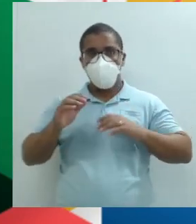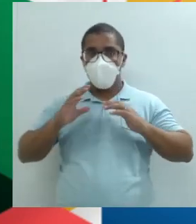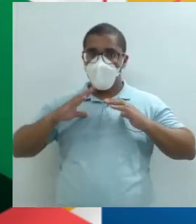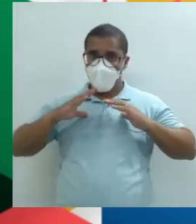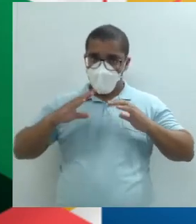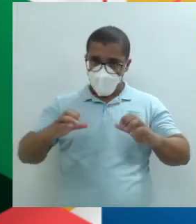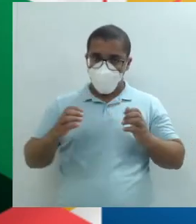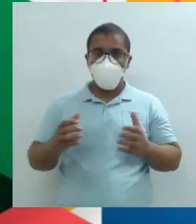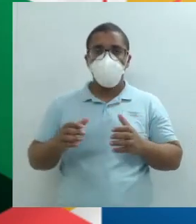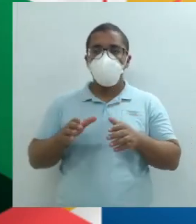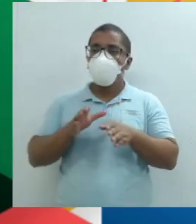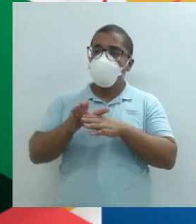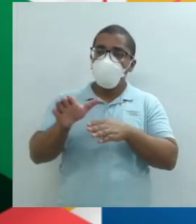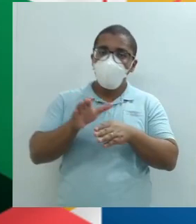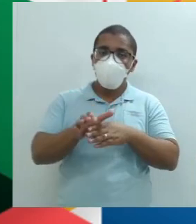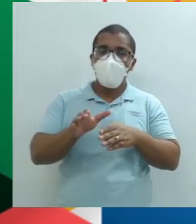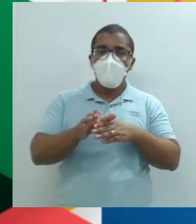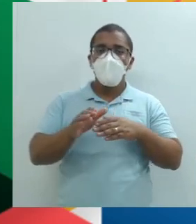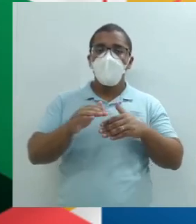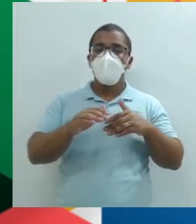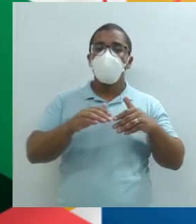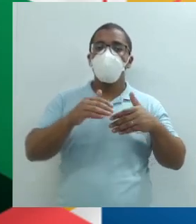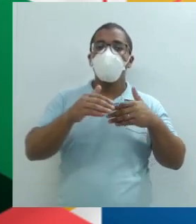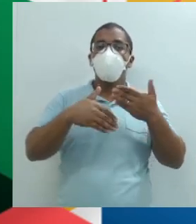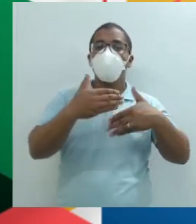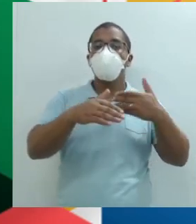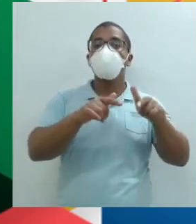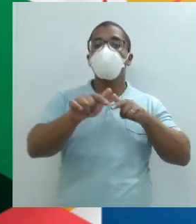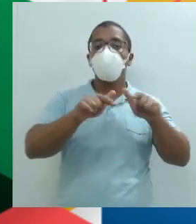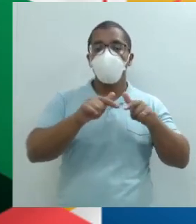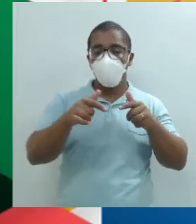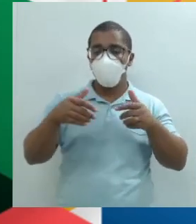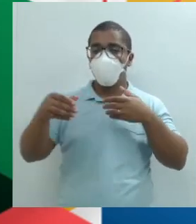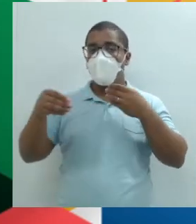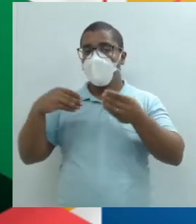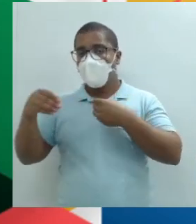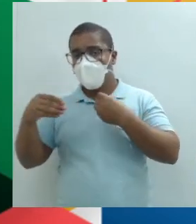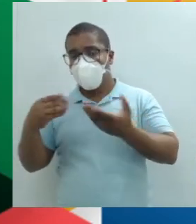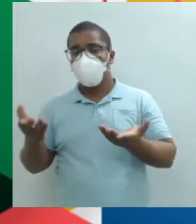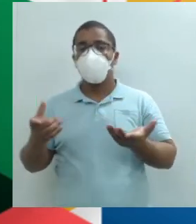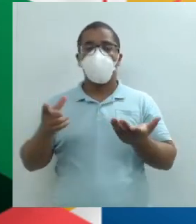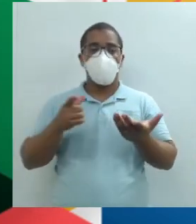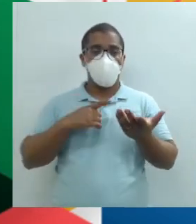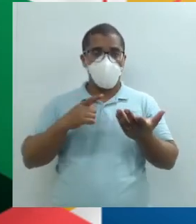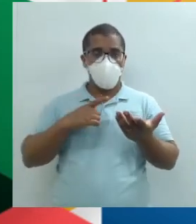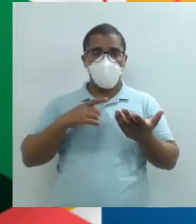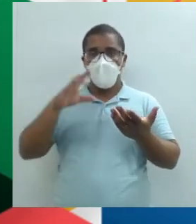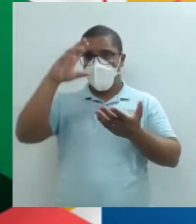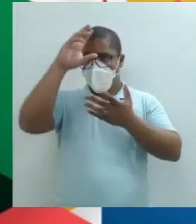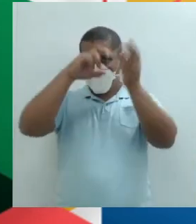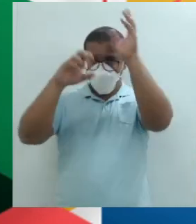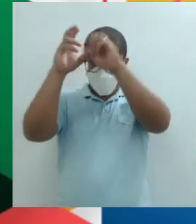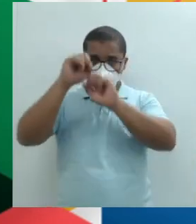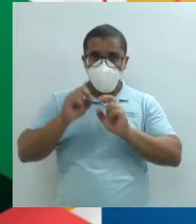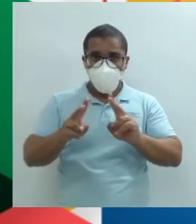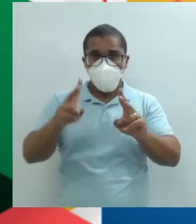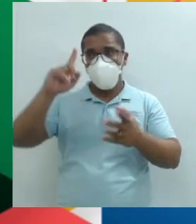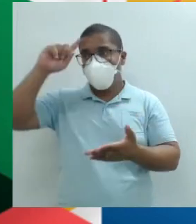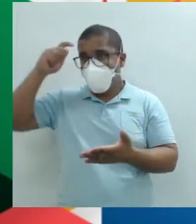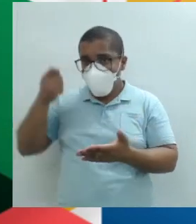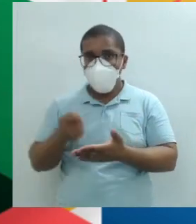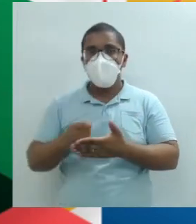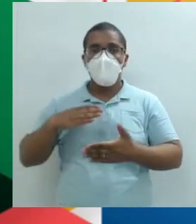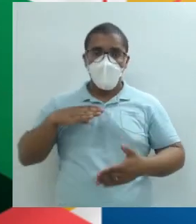orientação para a carreira, iniciativa, flexibilidade, aprendizado contínuo, determinação,